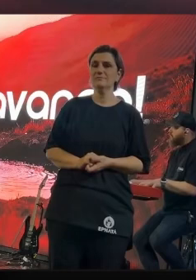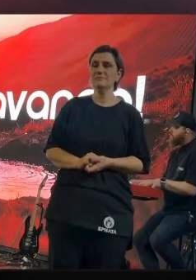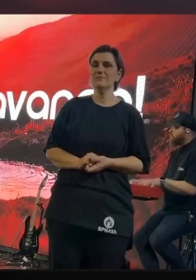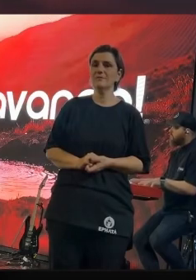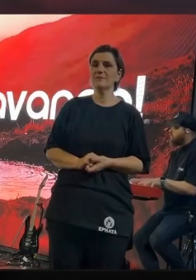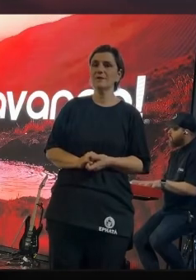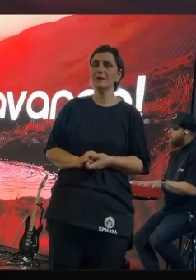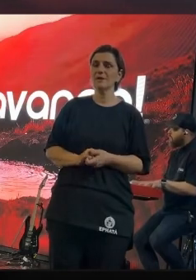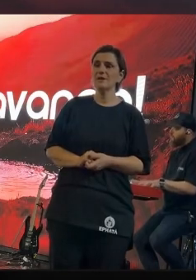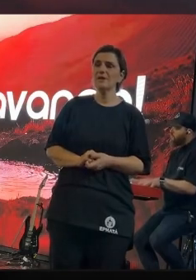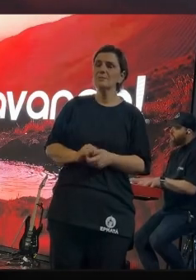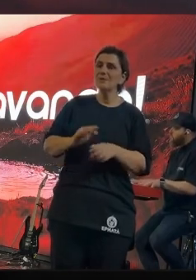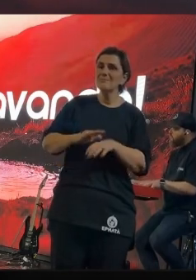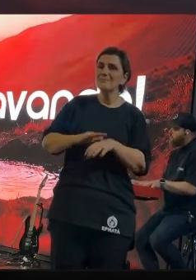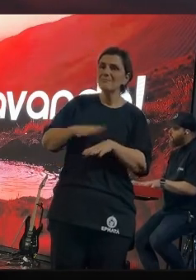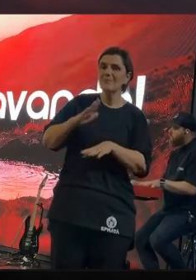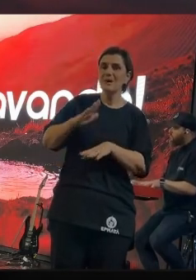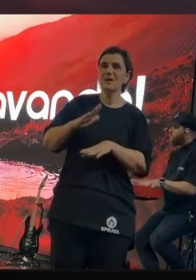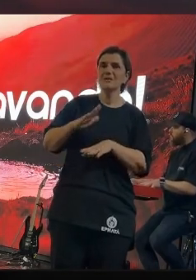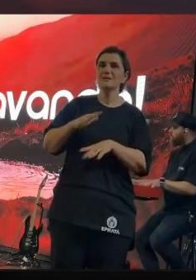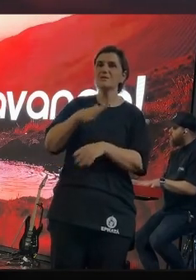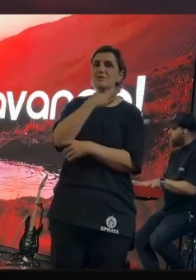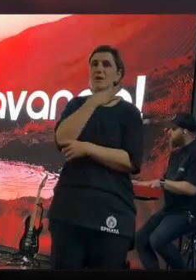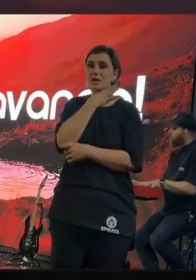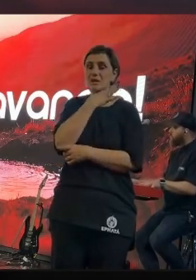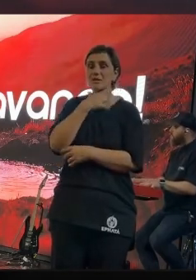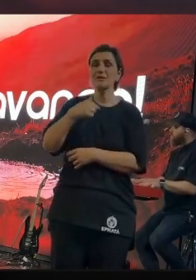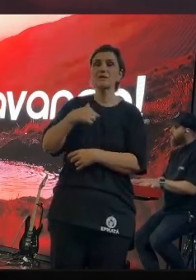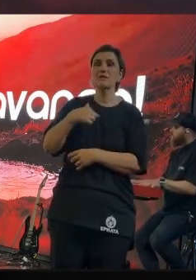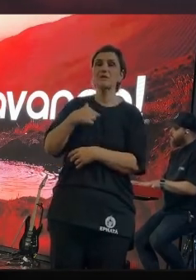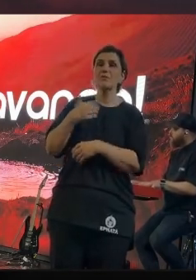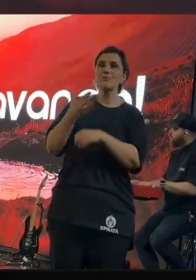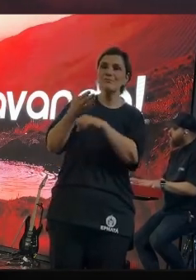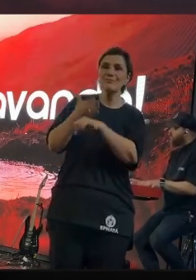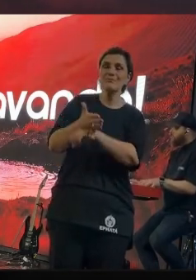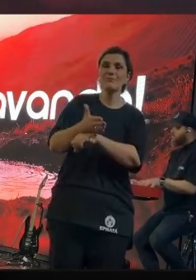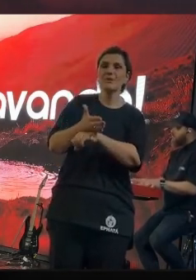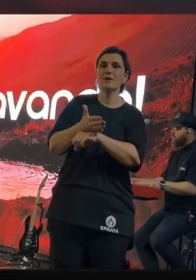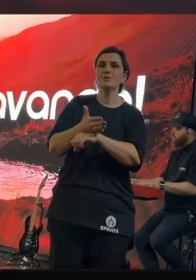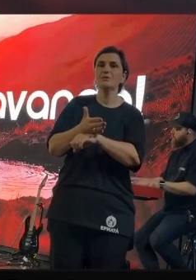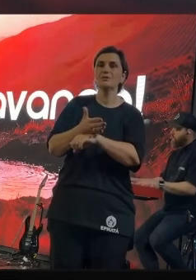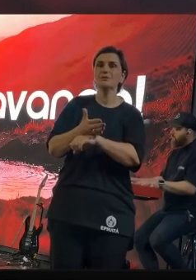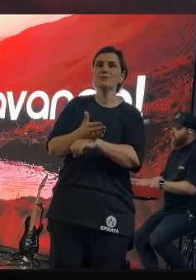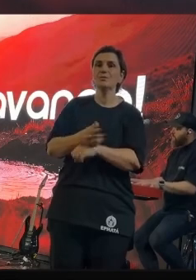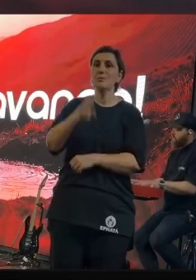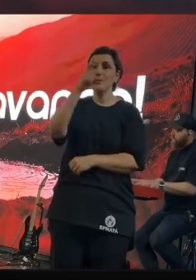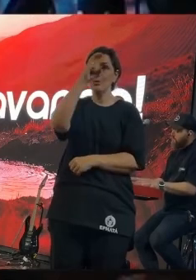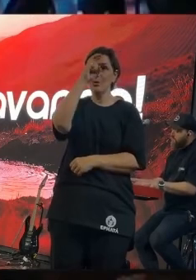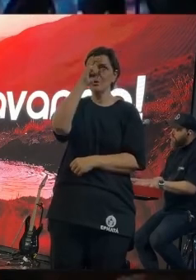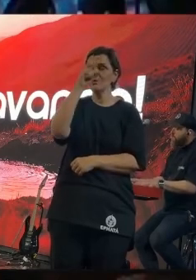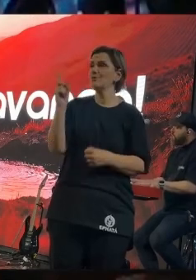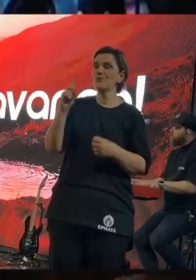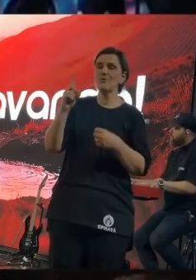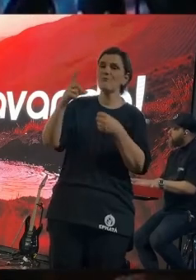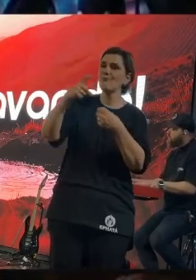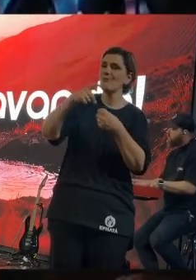que por mais maior que seja a crise que eu estou passando, para o Egito eu não volto mais.